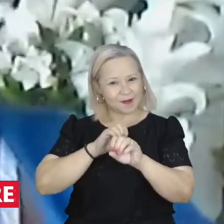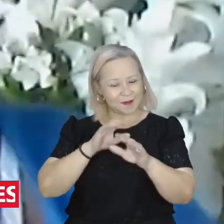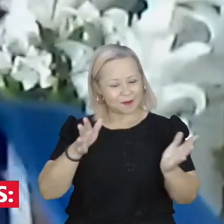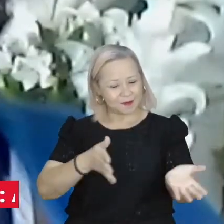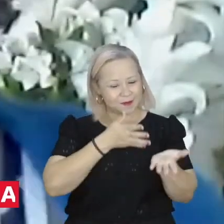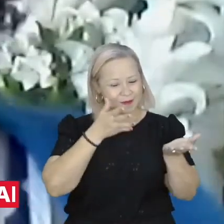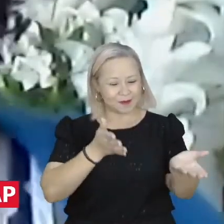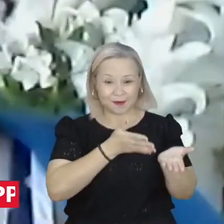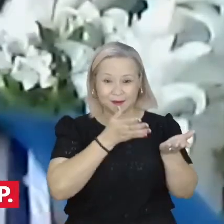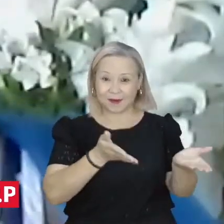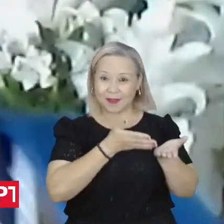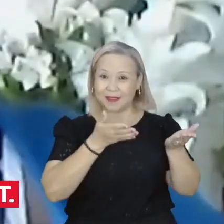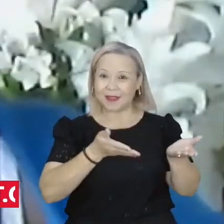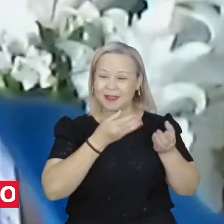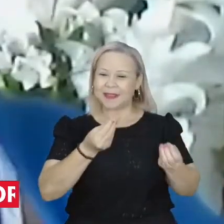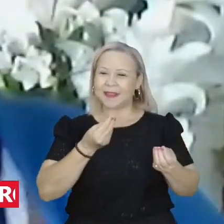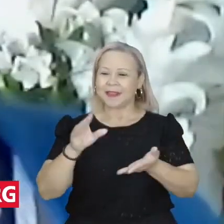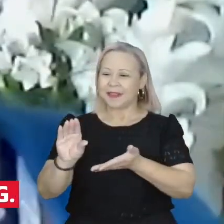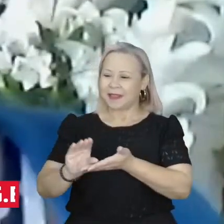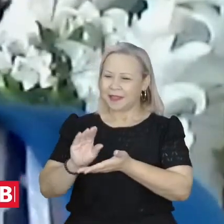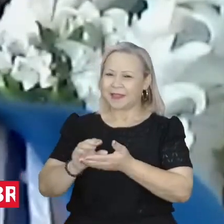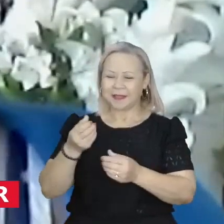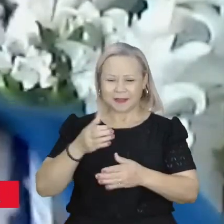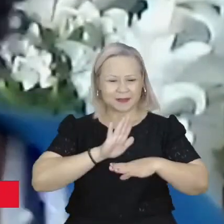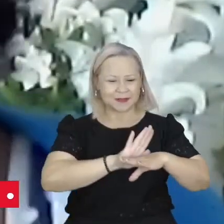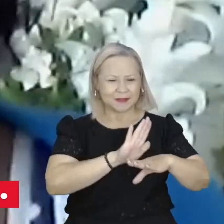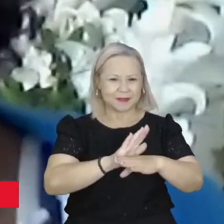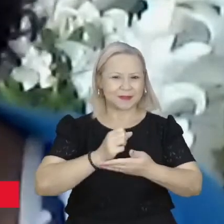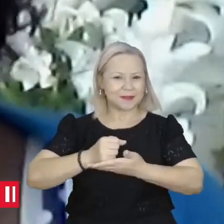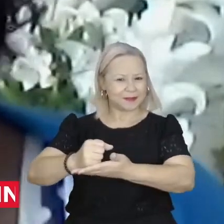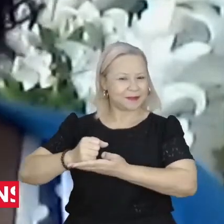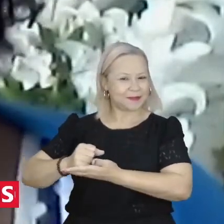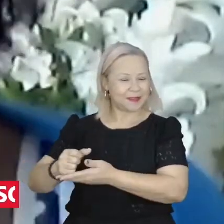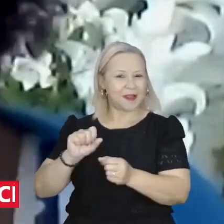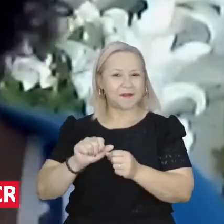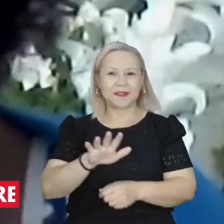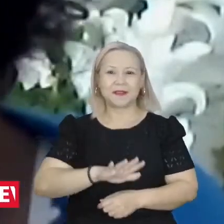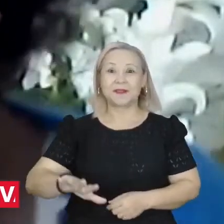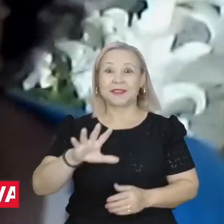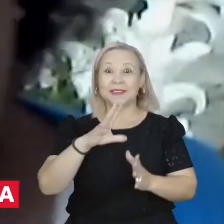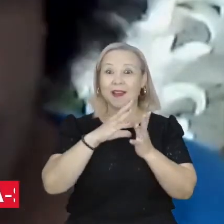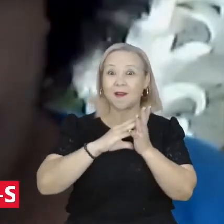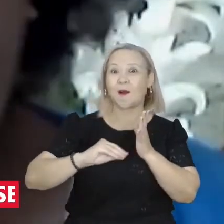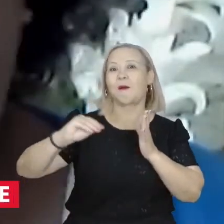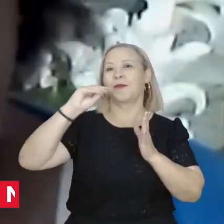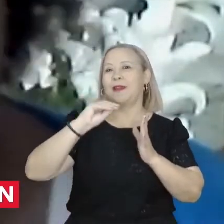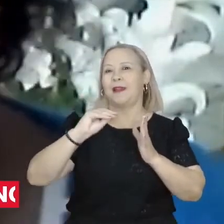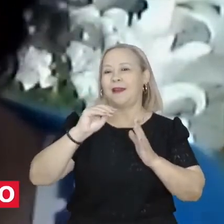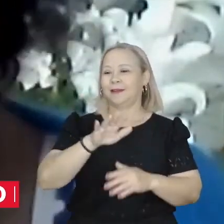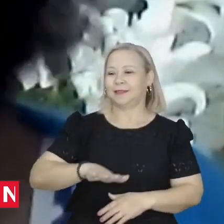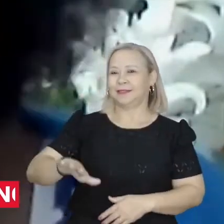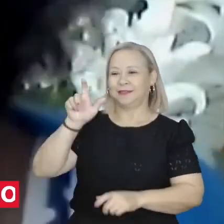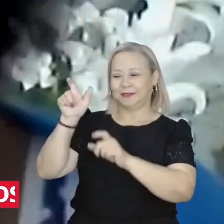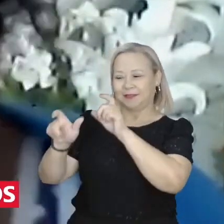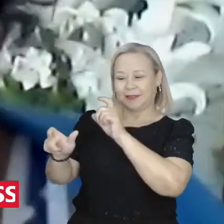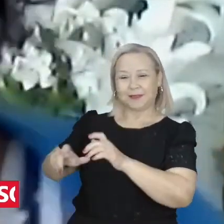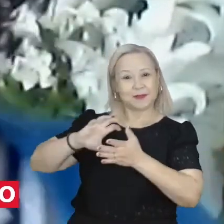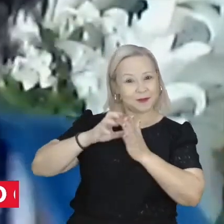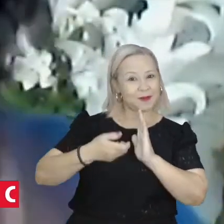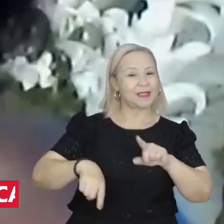tendo uma questão de solidariedade. Ai, que saudade que eu estava da Constituinte,